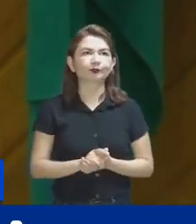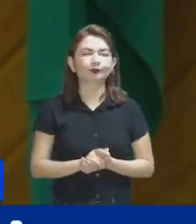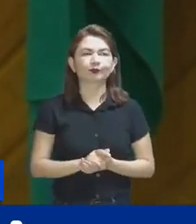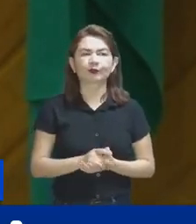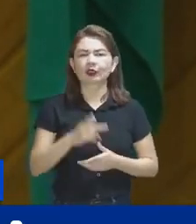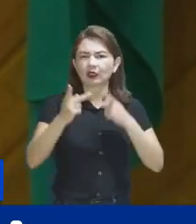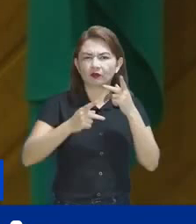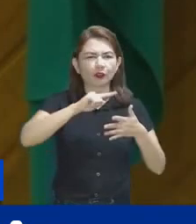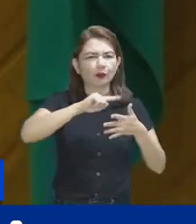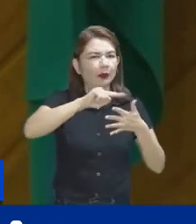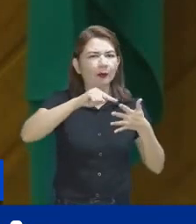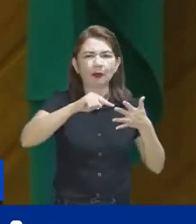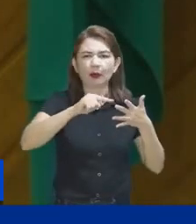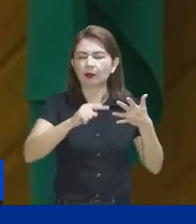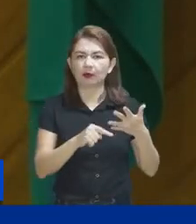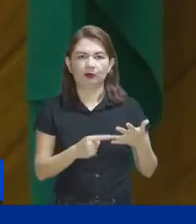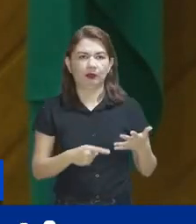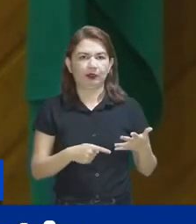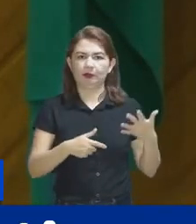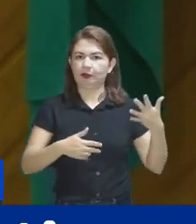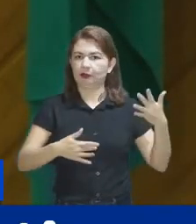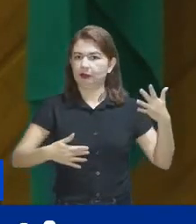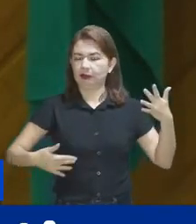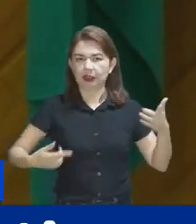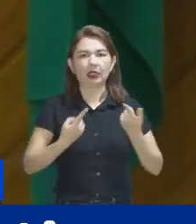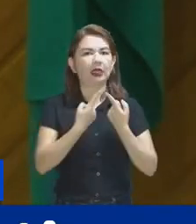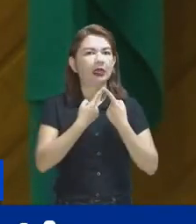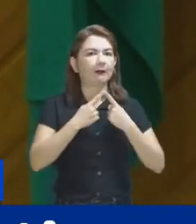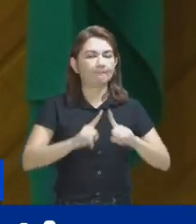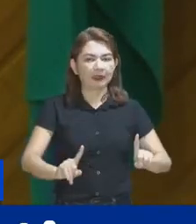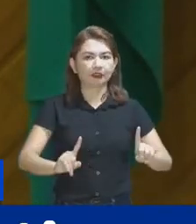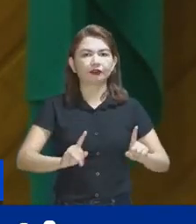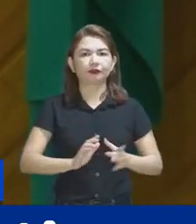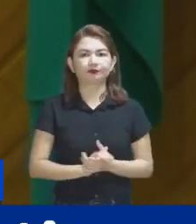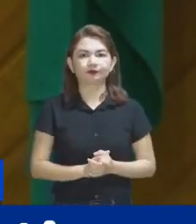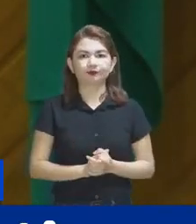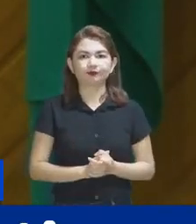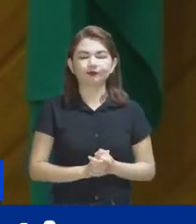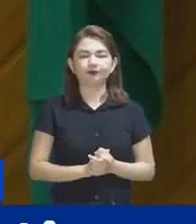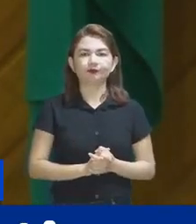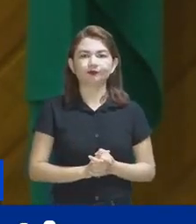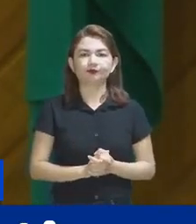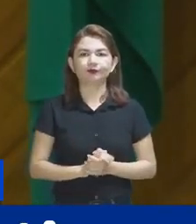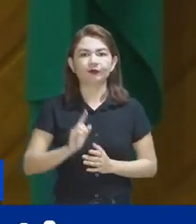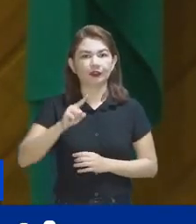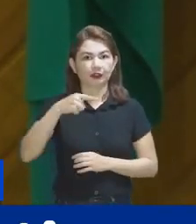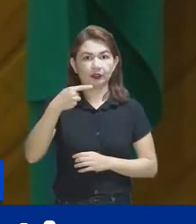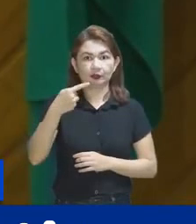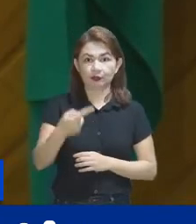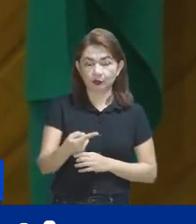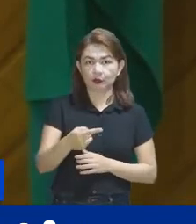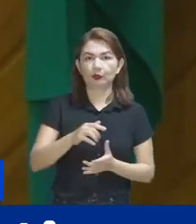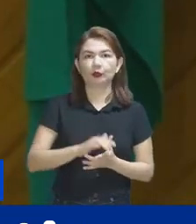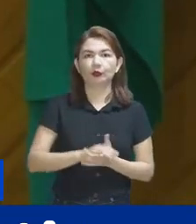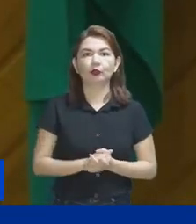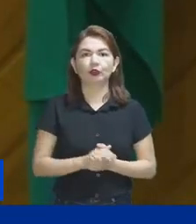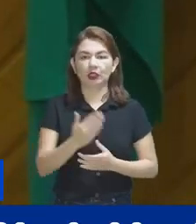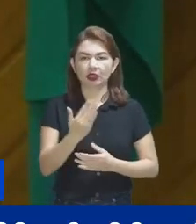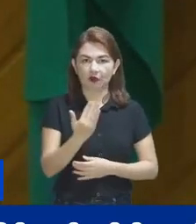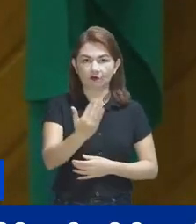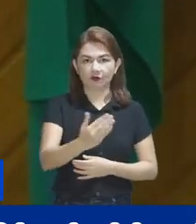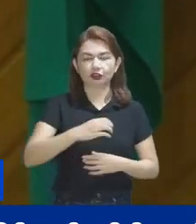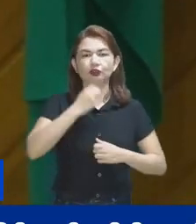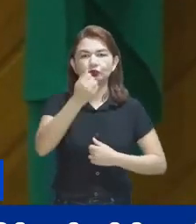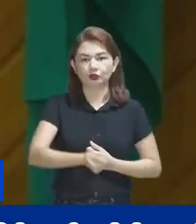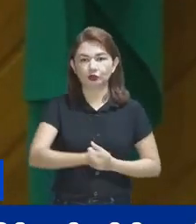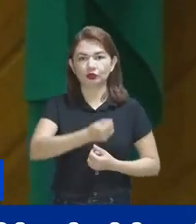circunstâncias a respeito dessa abordagem, só que já em depoimento colhido em sede judicial, perante o juízo. E